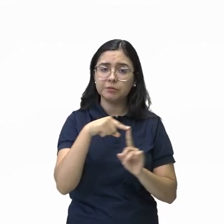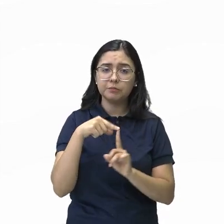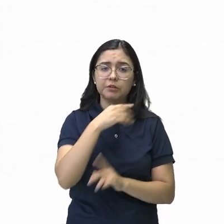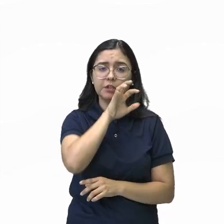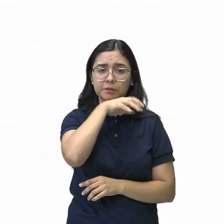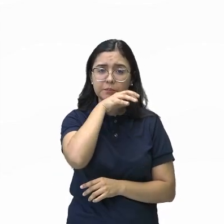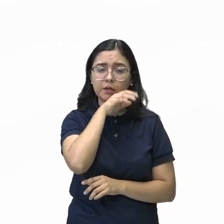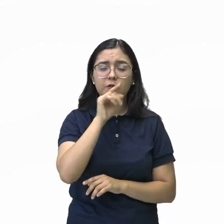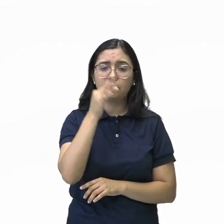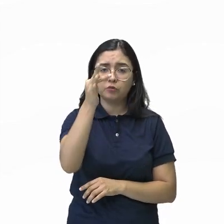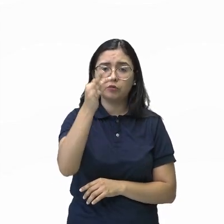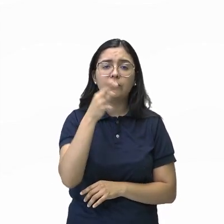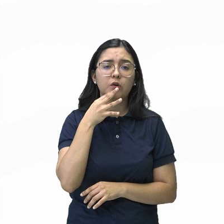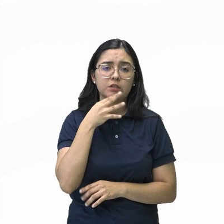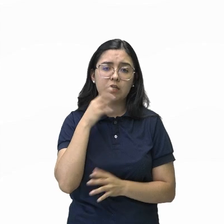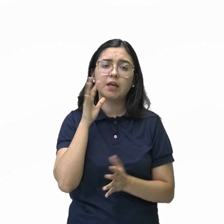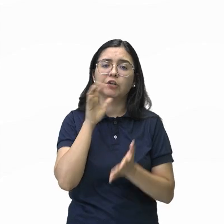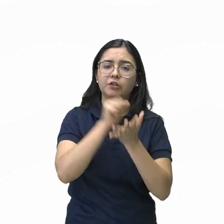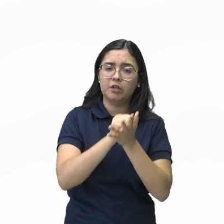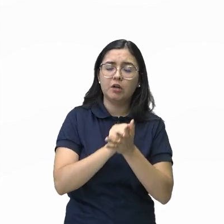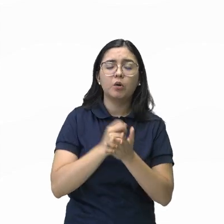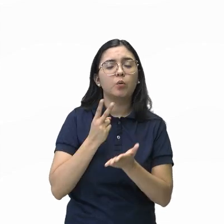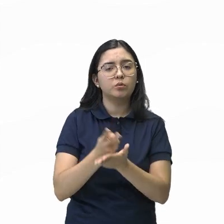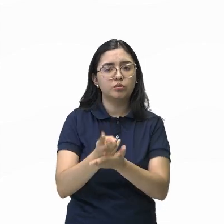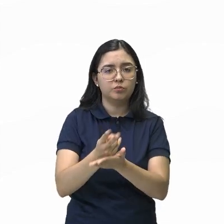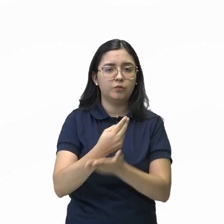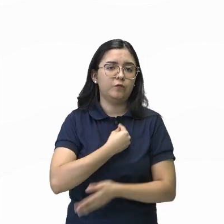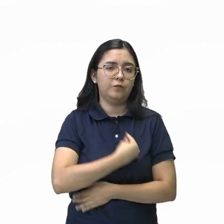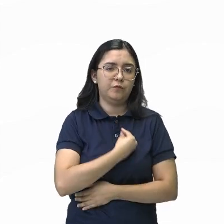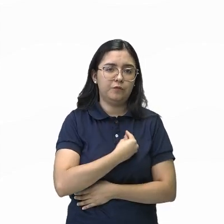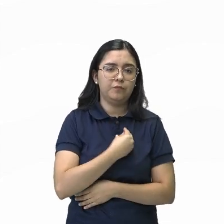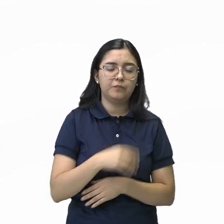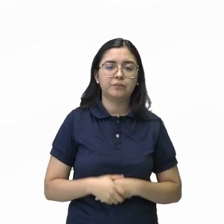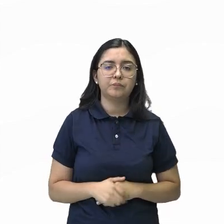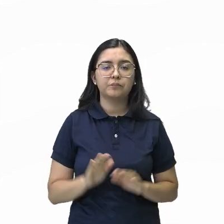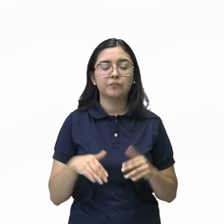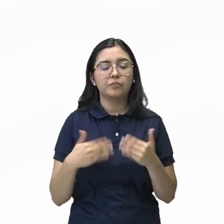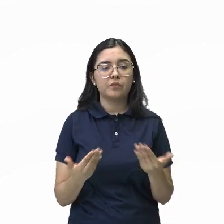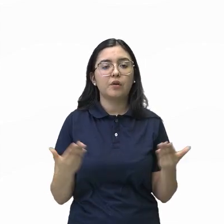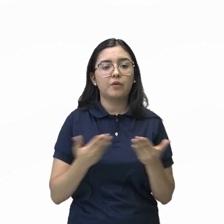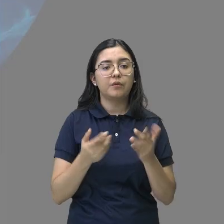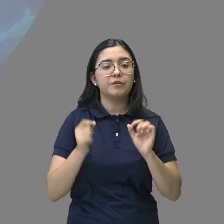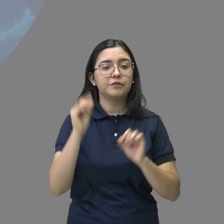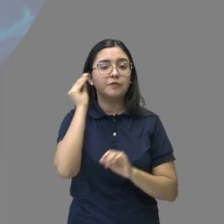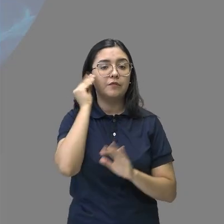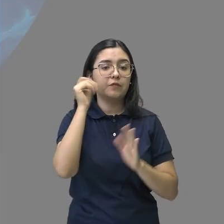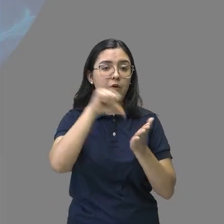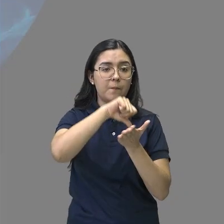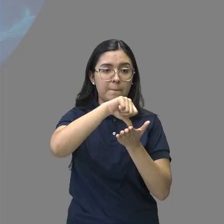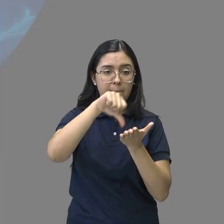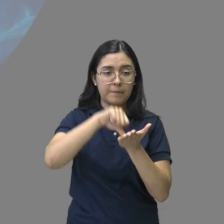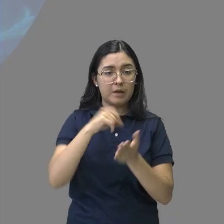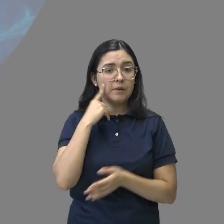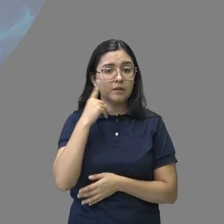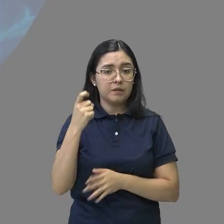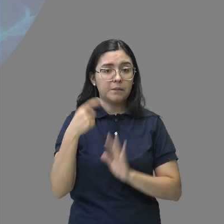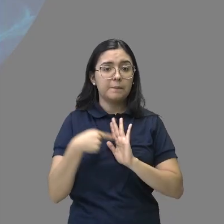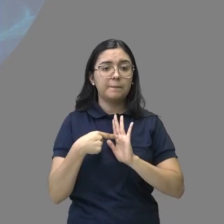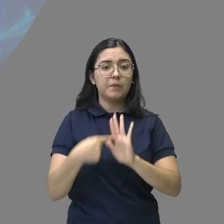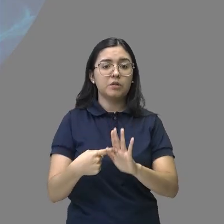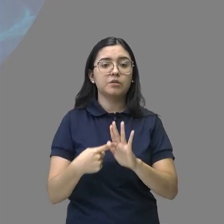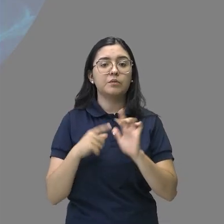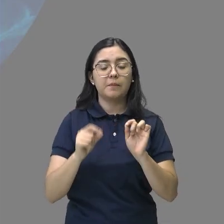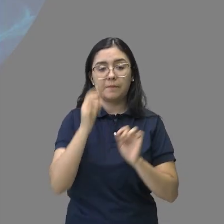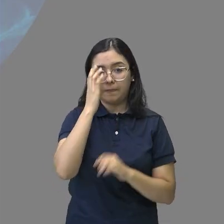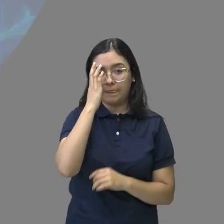ainda serão conhecidas aí no futuro permaneçam, né? E a gente vai ver aí um mapa bastante interessante que mostra para a